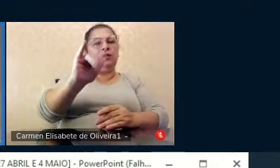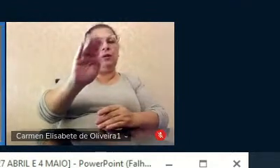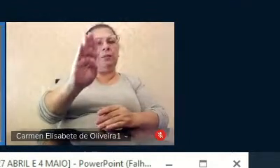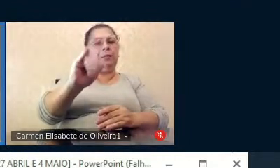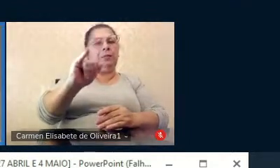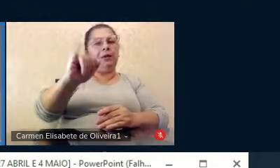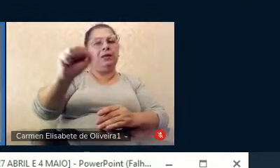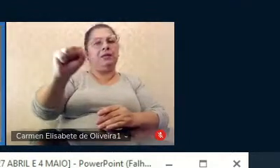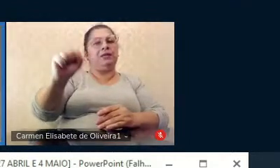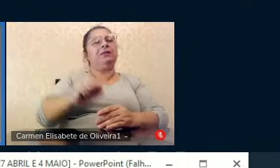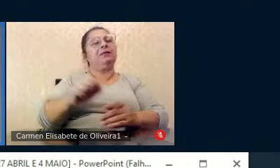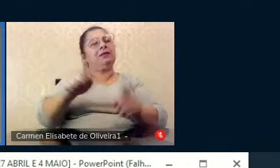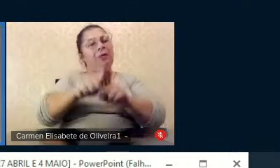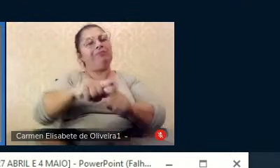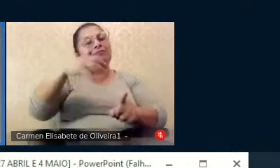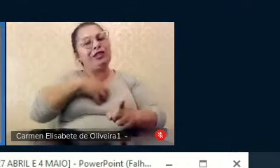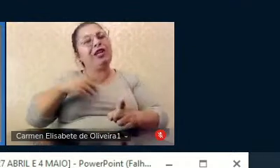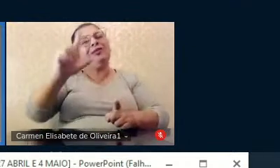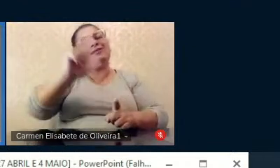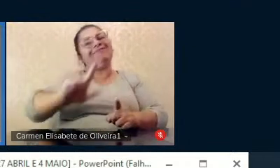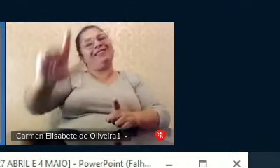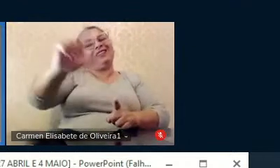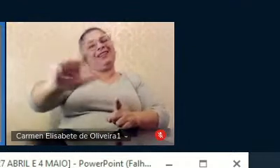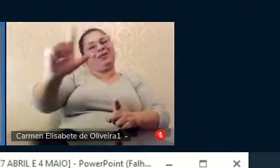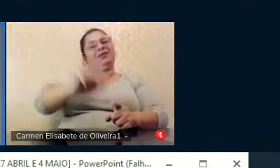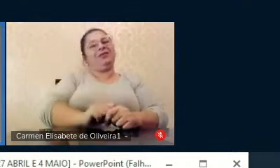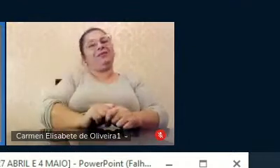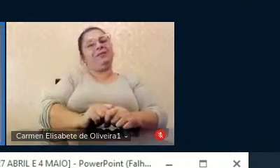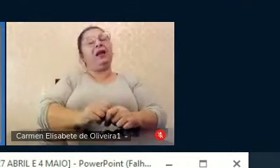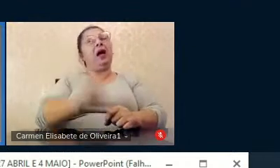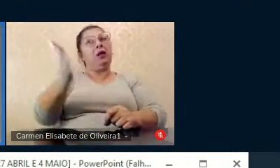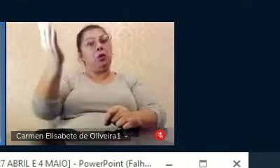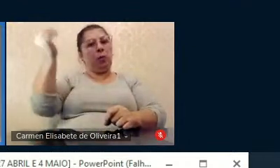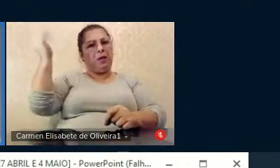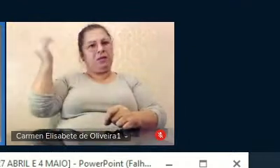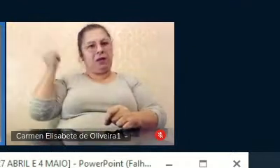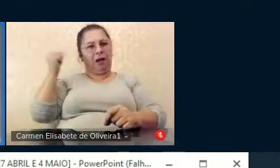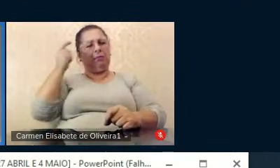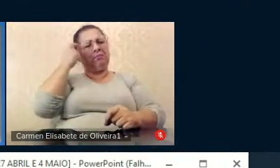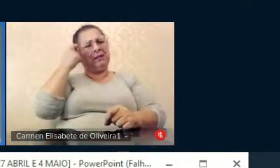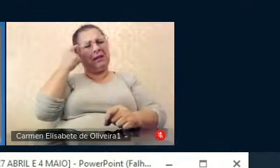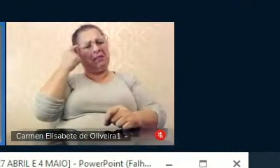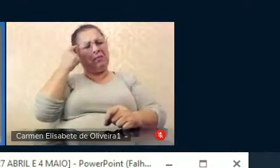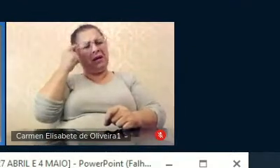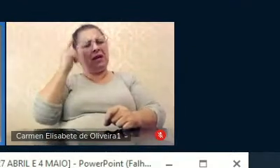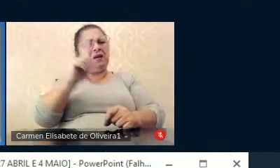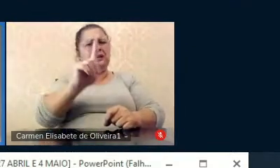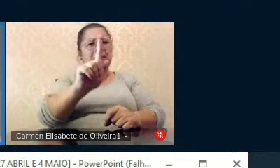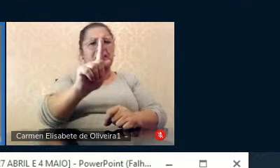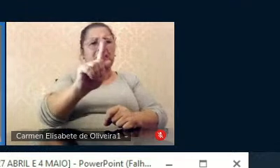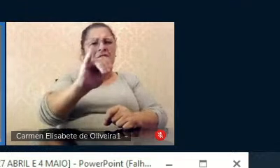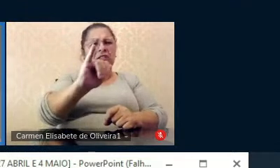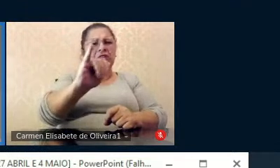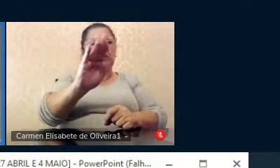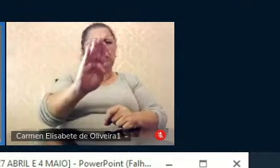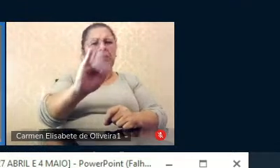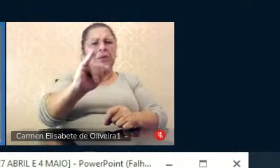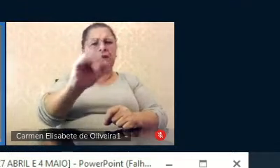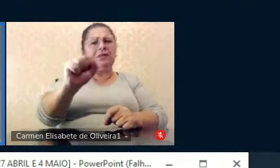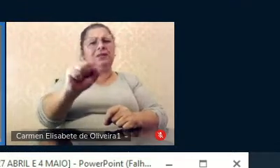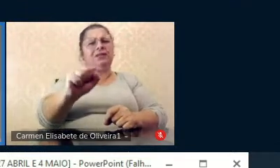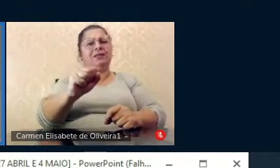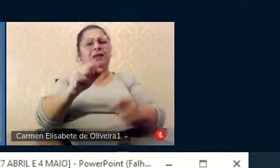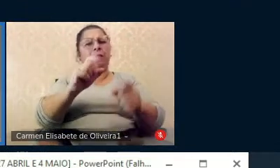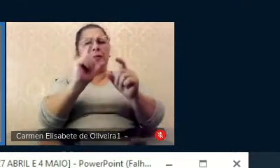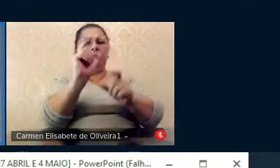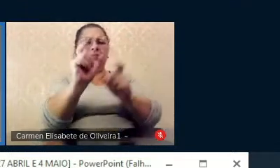de literatura. Uma vez pensava-se que os gibis eram apenas entretenimento, que não